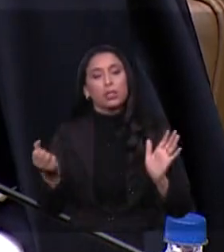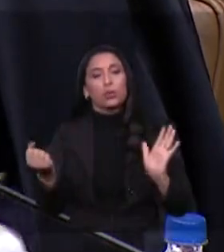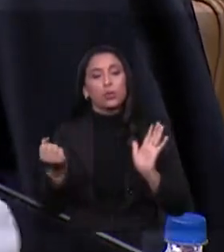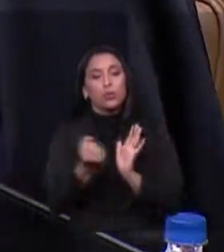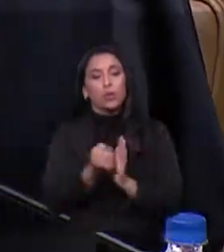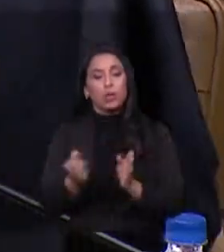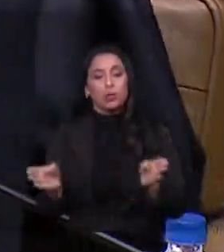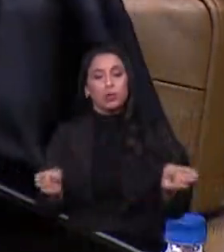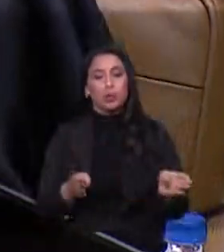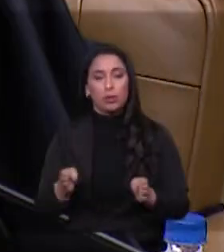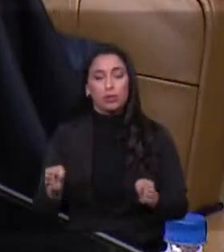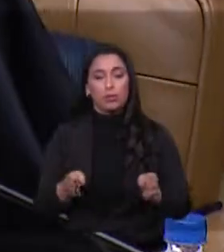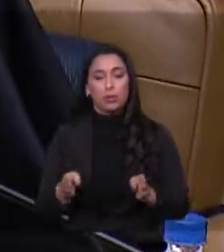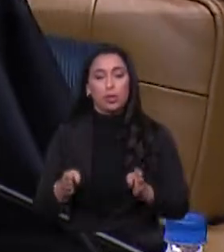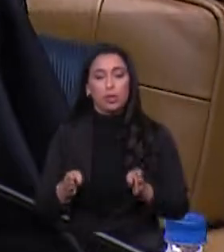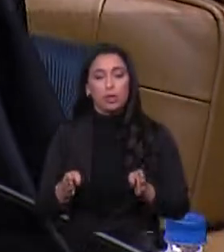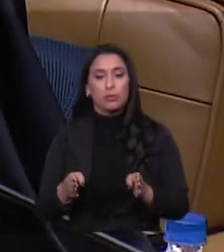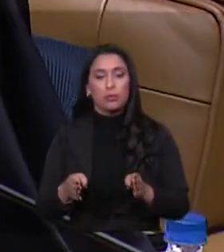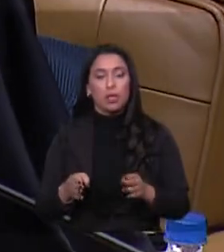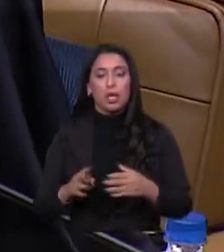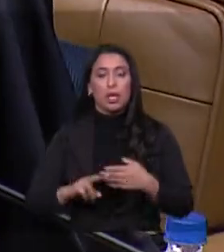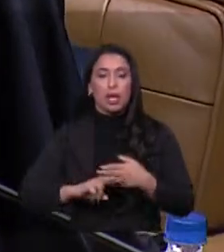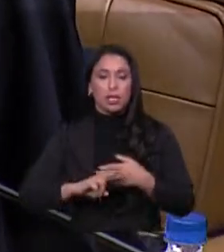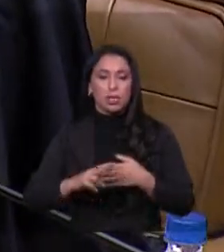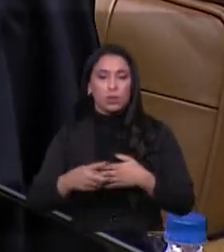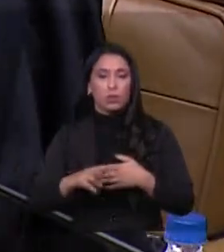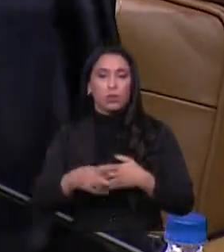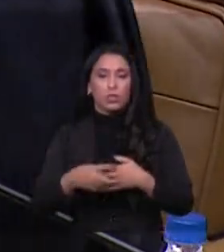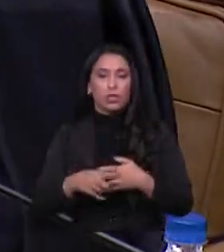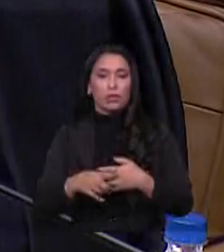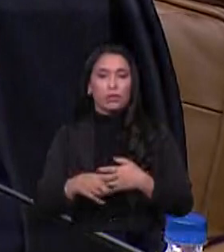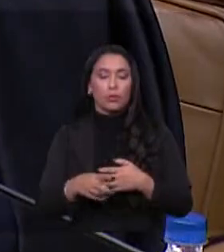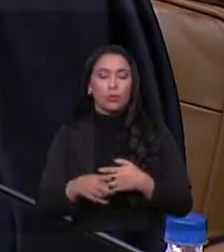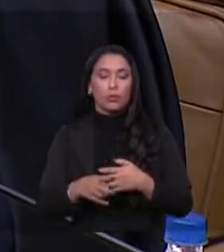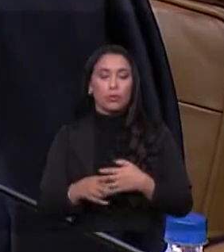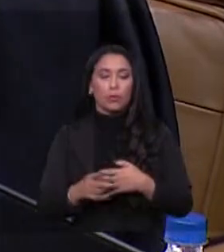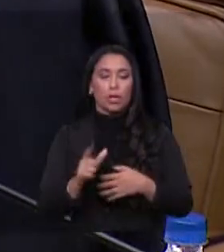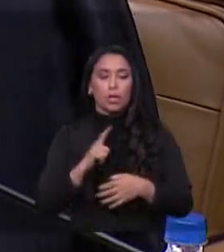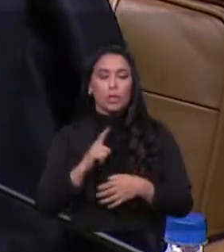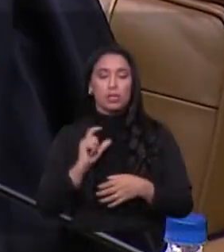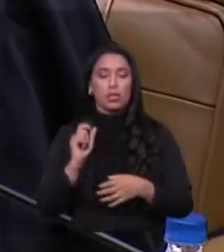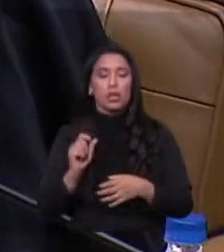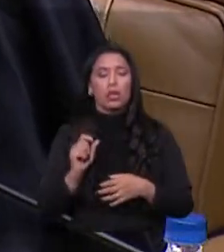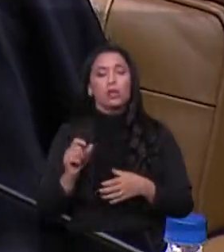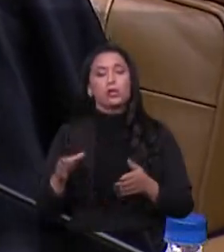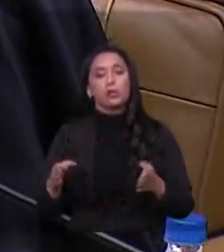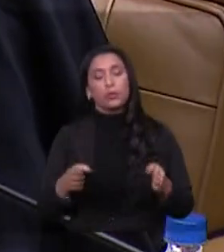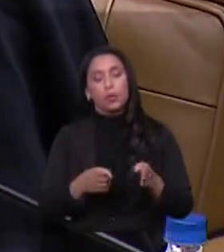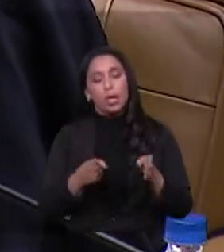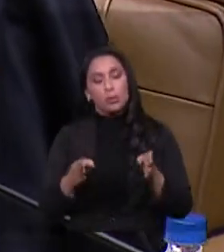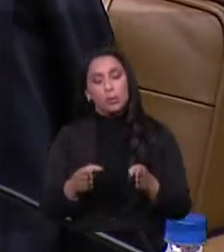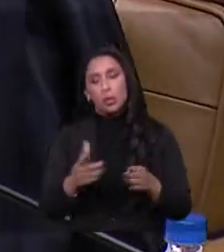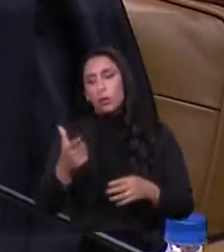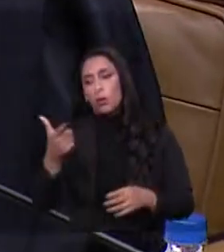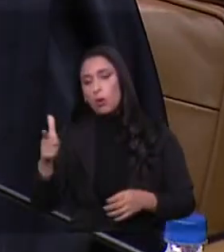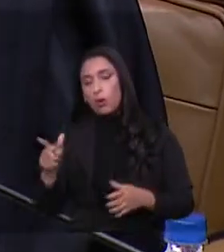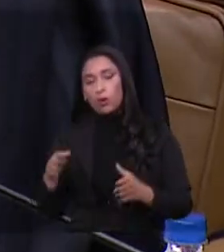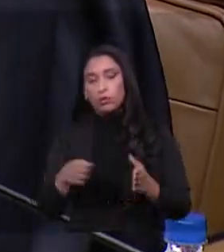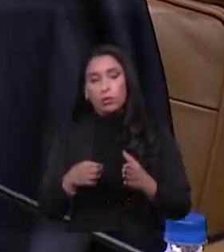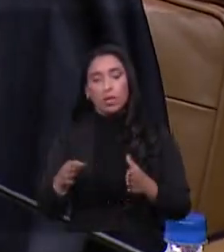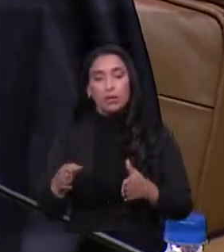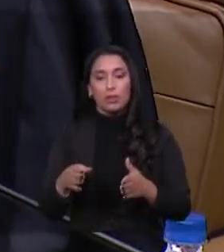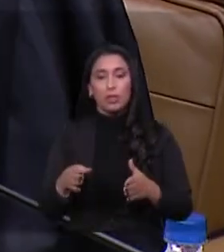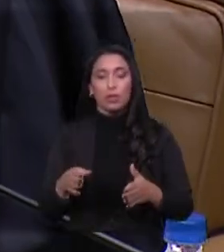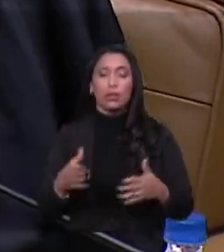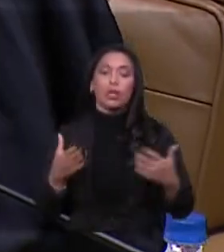temporal. Há consequências tanto de um caminho quanto de outro. Nada